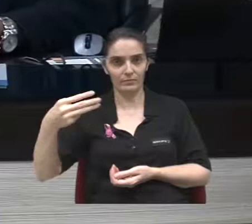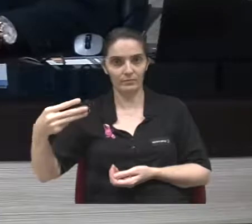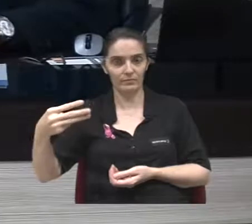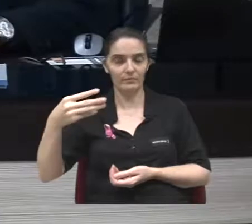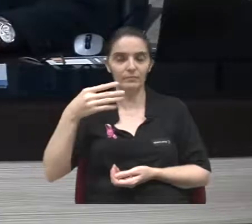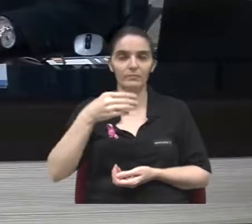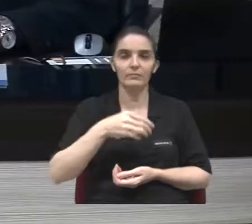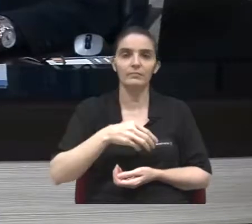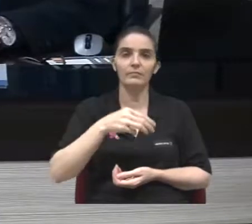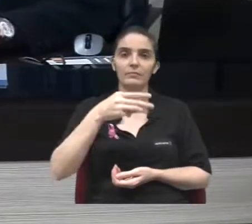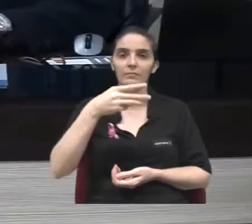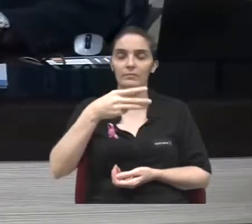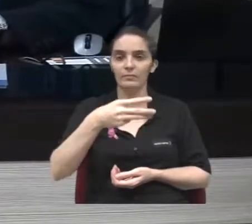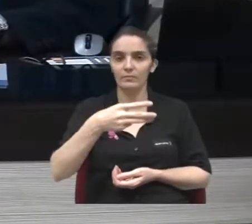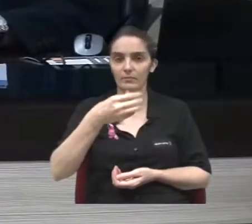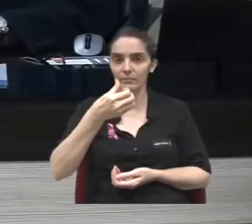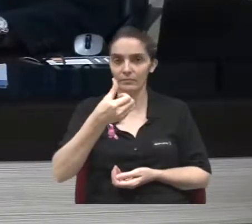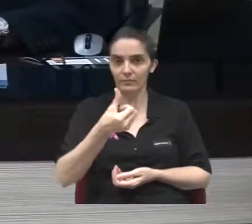3623/19.